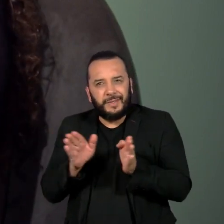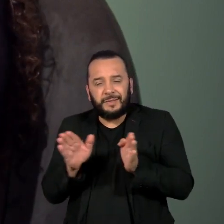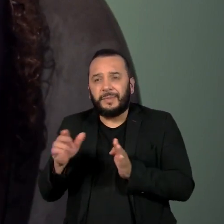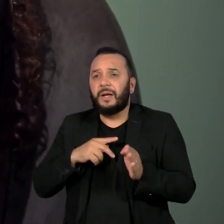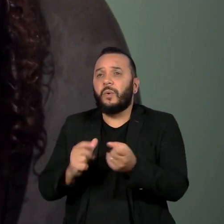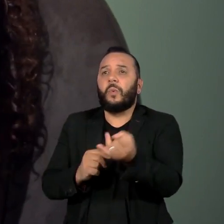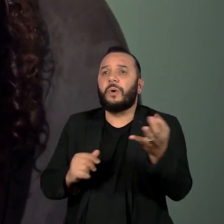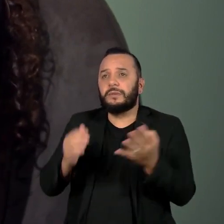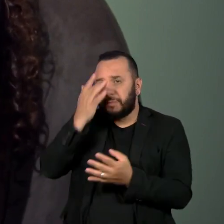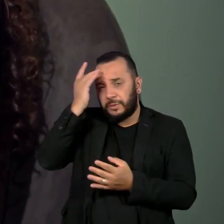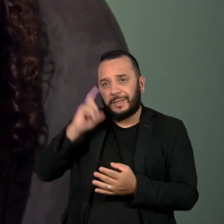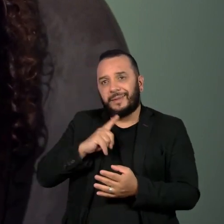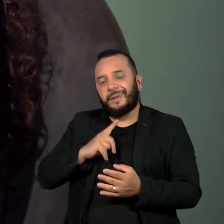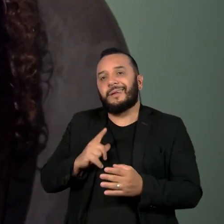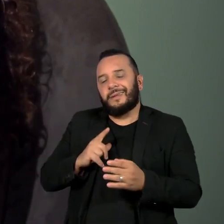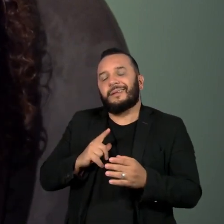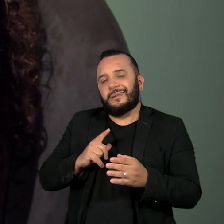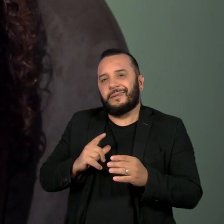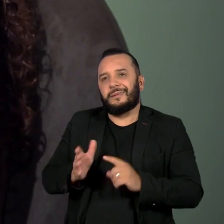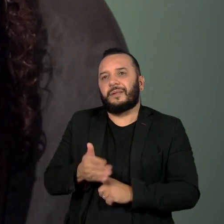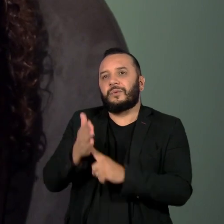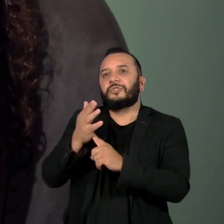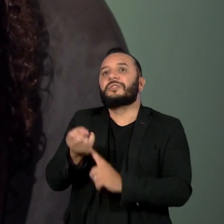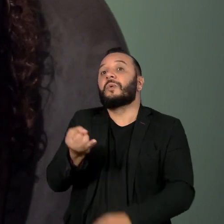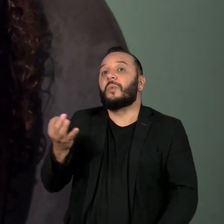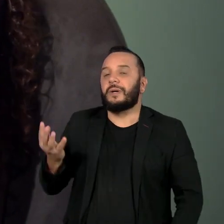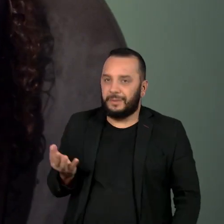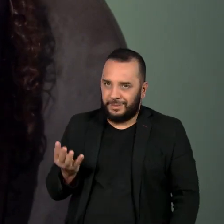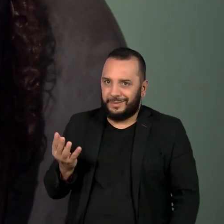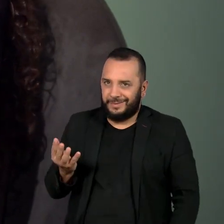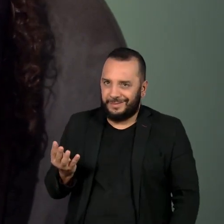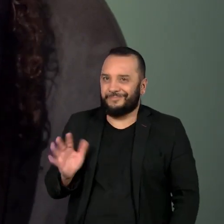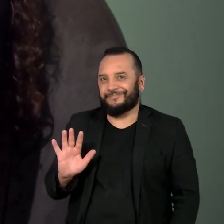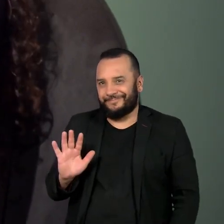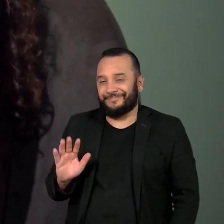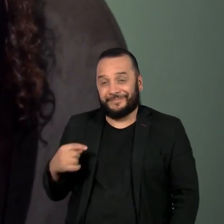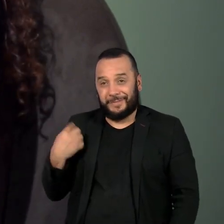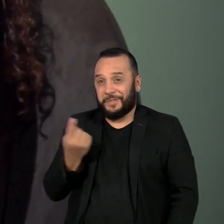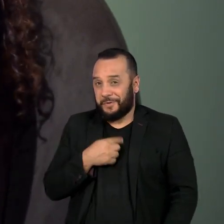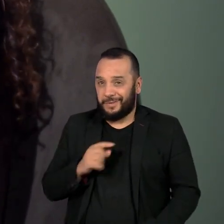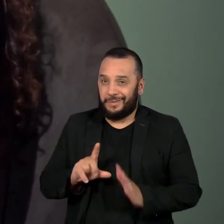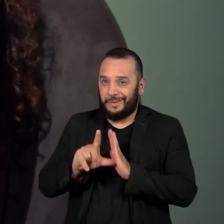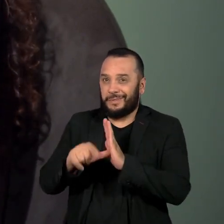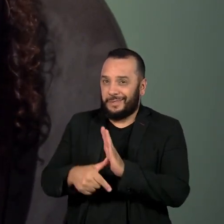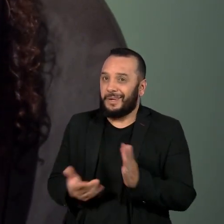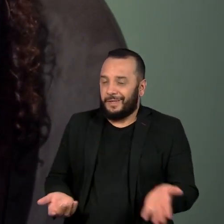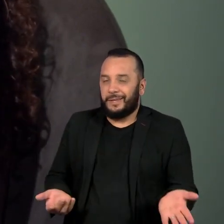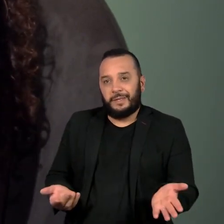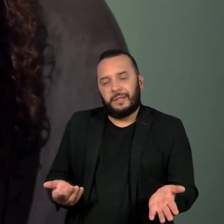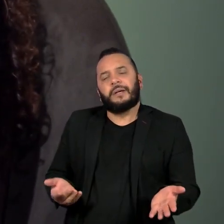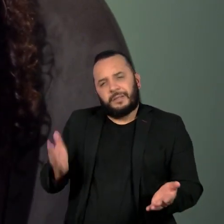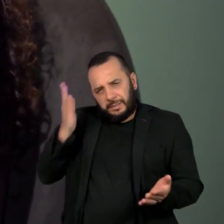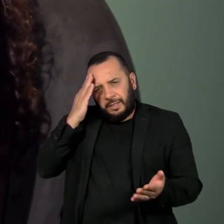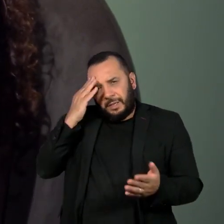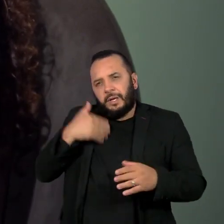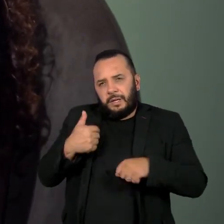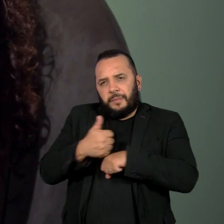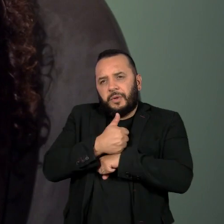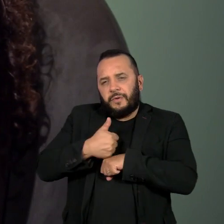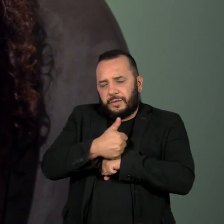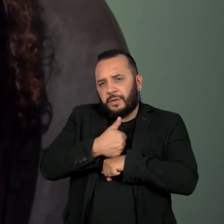ainda tem acesso à tecnologia, a gente ainda está um passinho atrás, apesar de, em termos de mão de obra, hoje a gente